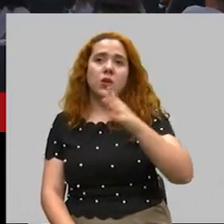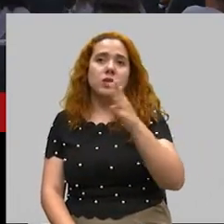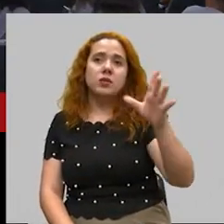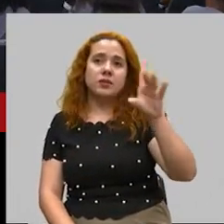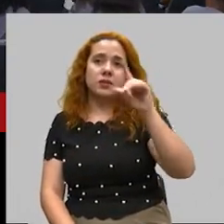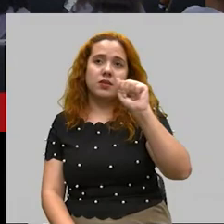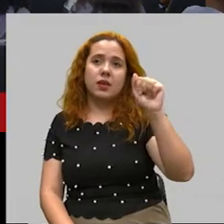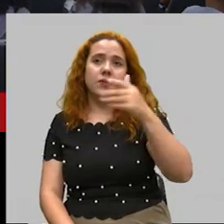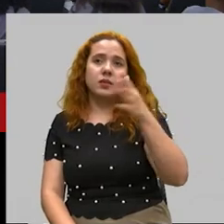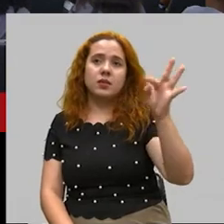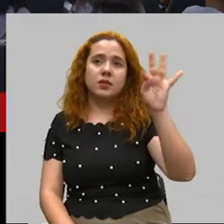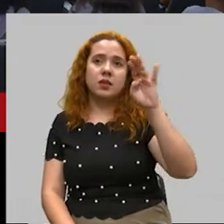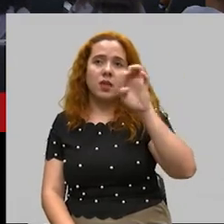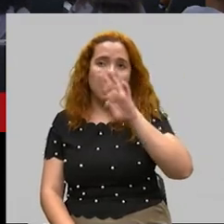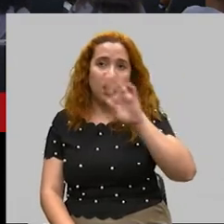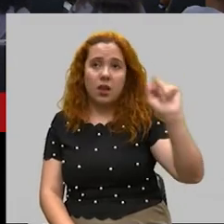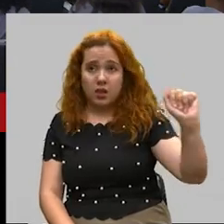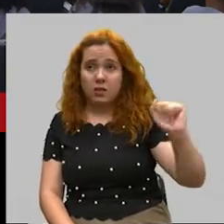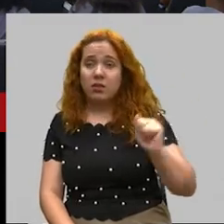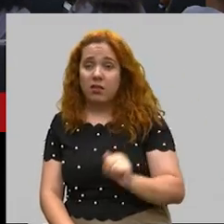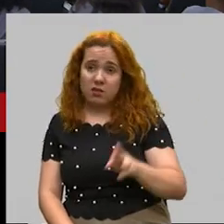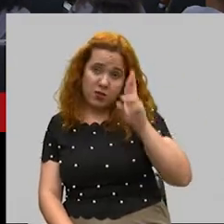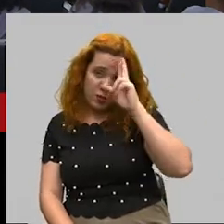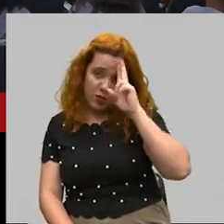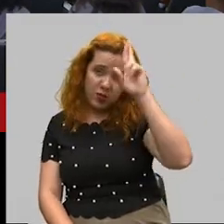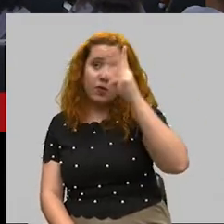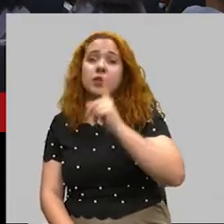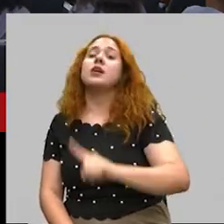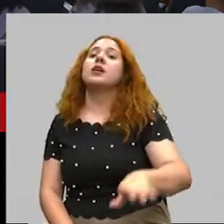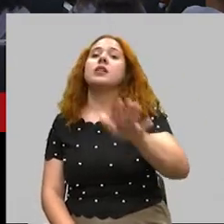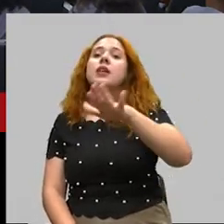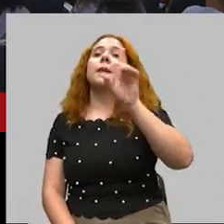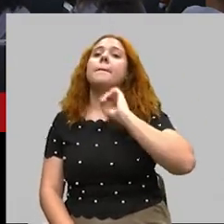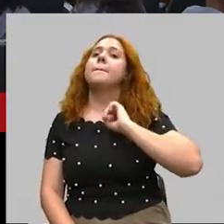coordenação da comissão Pastoral da Terra em Minas